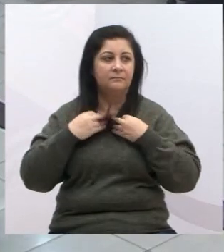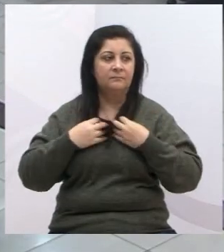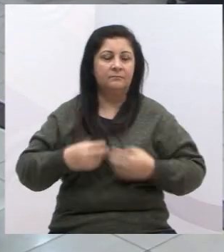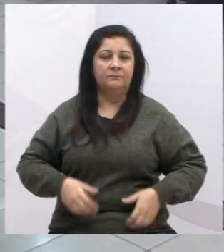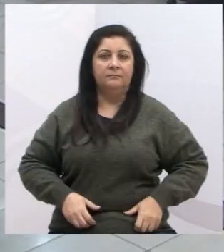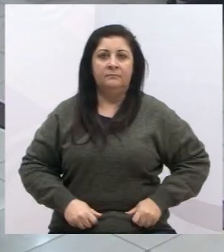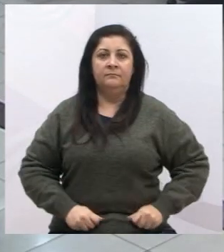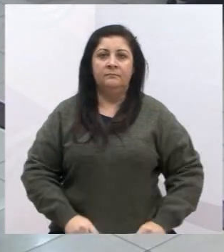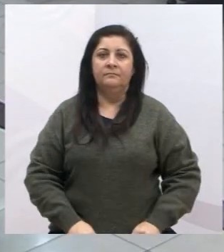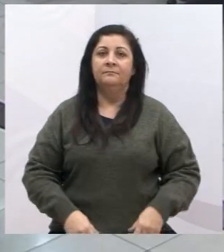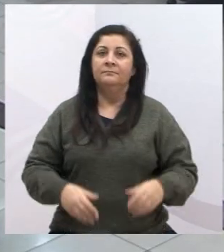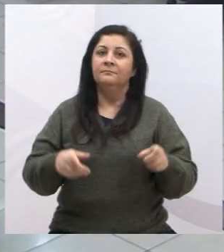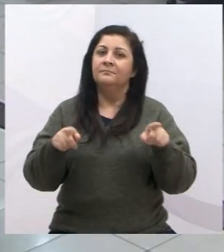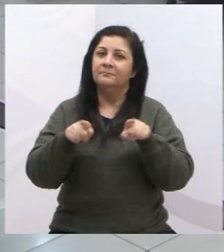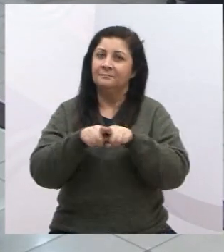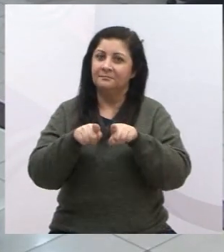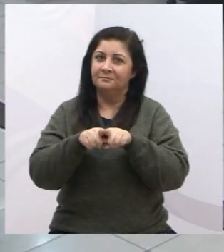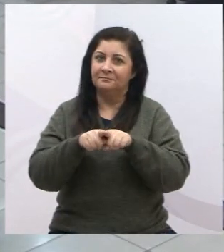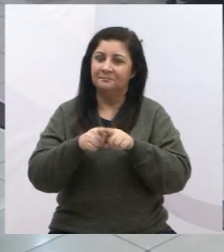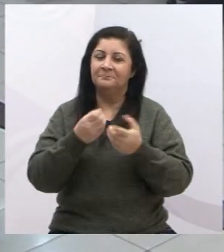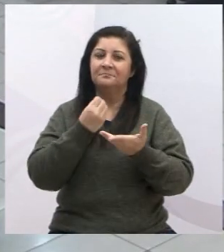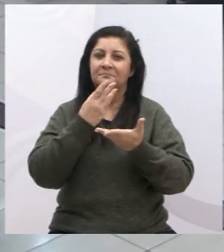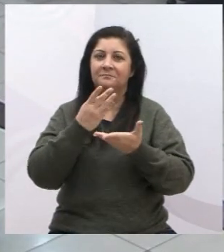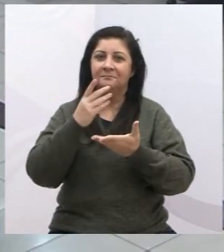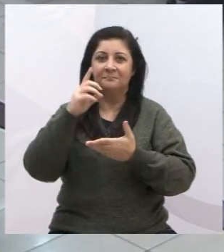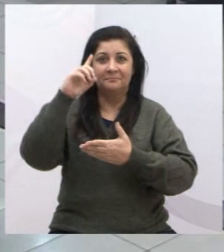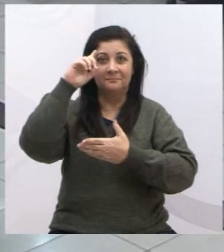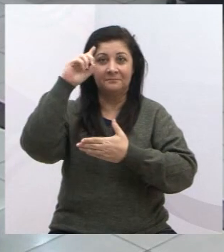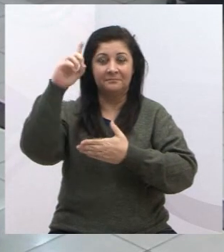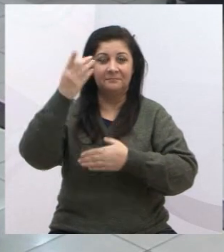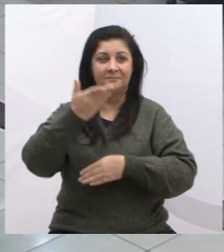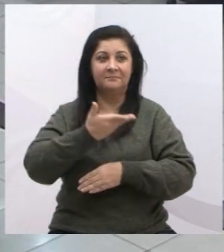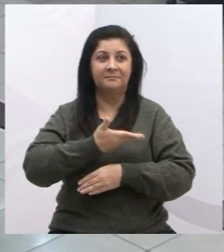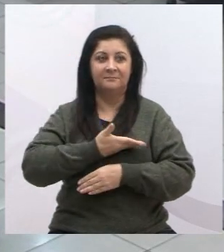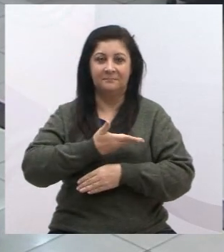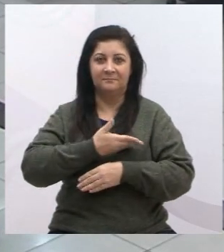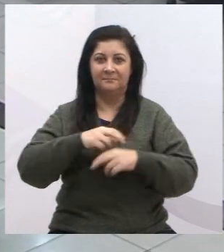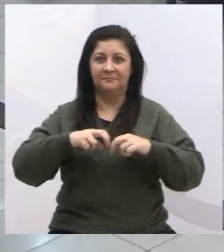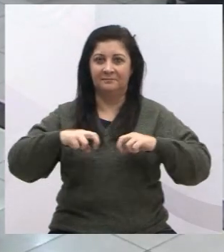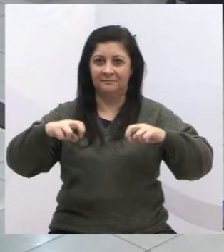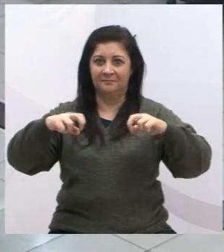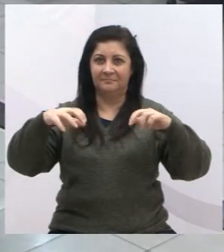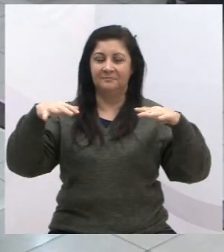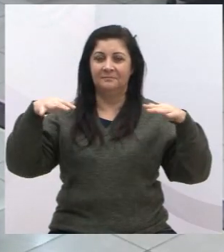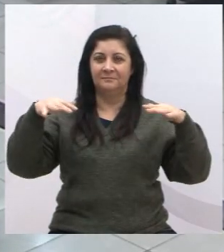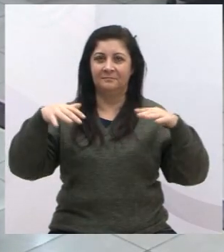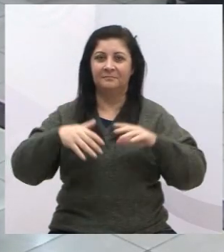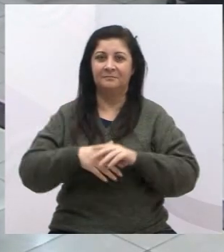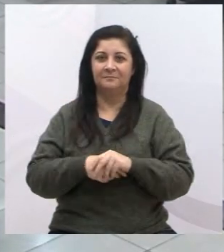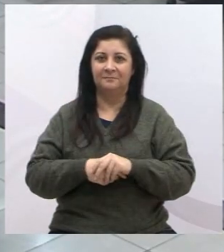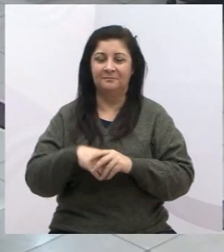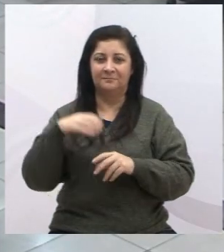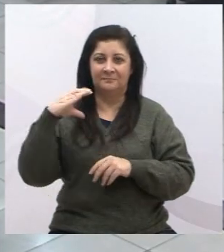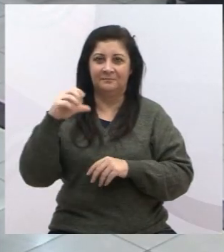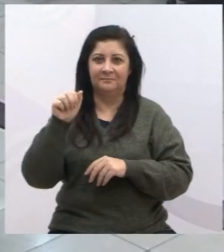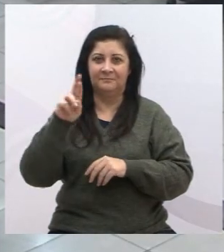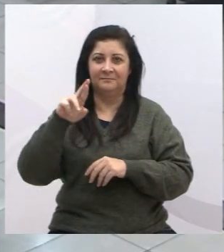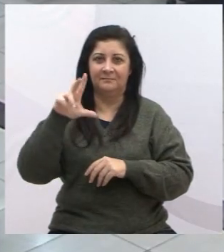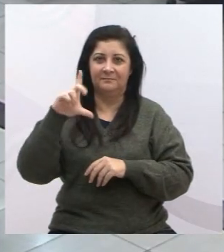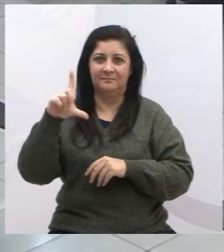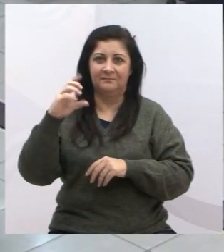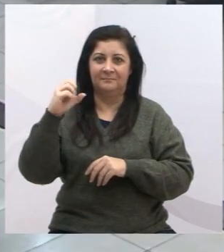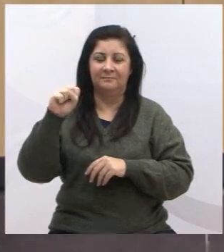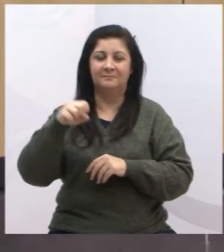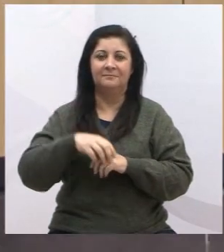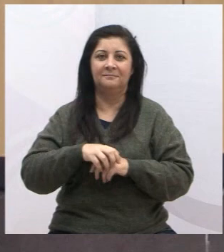Quero desejar aqui também um bom dia aos nossos amigos que se encontram aqui no plenário, o Carlos de Moraes e a Maria José